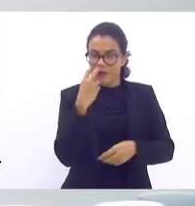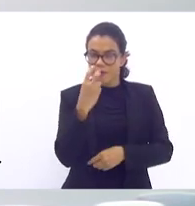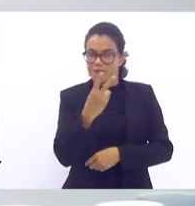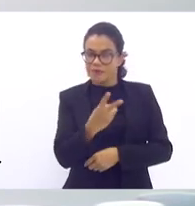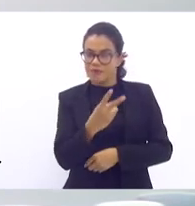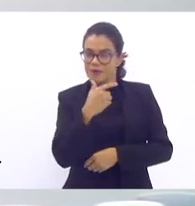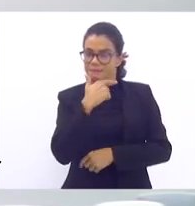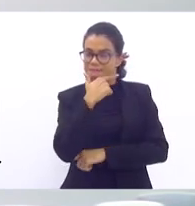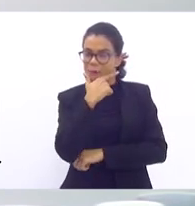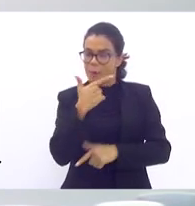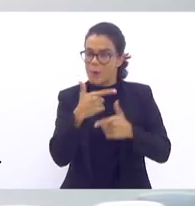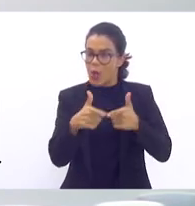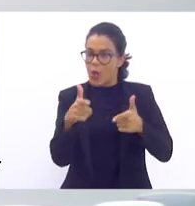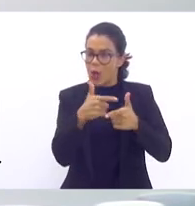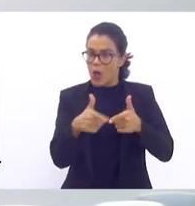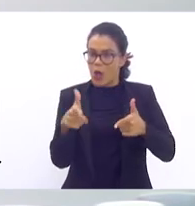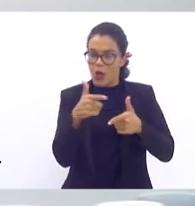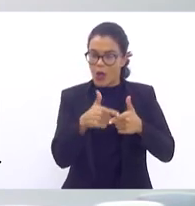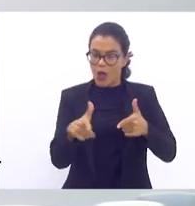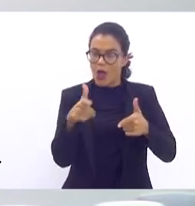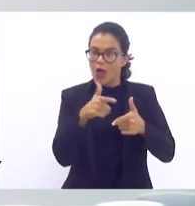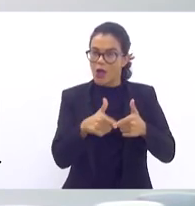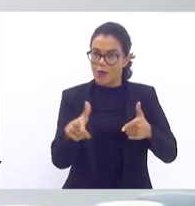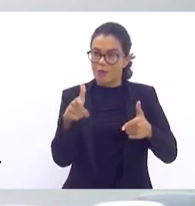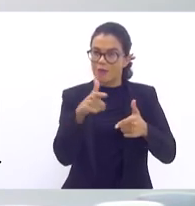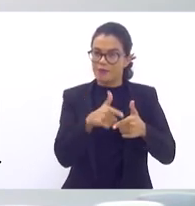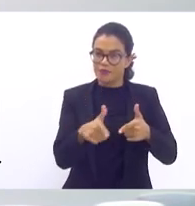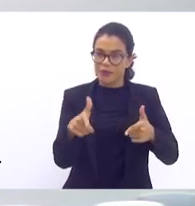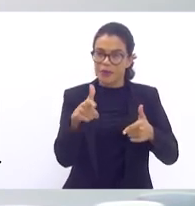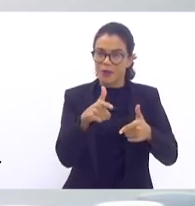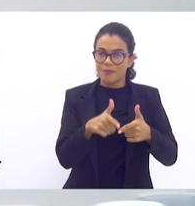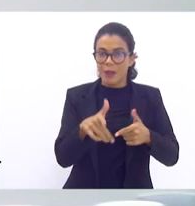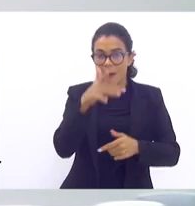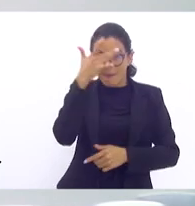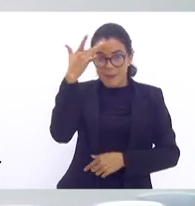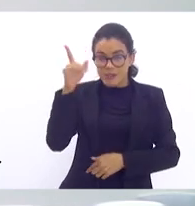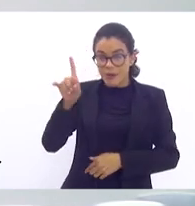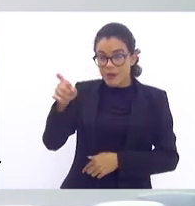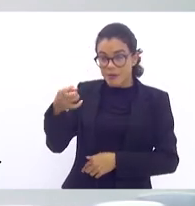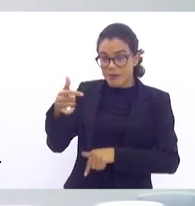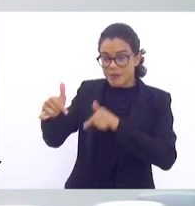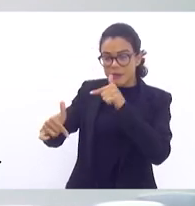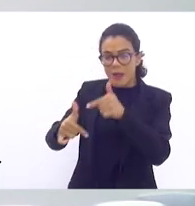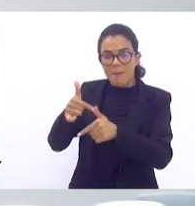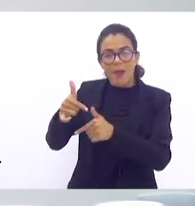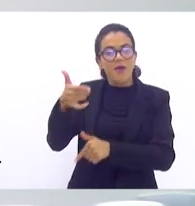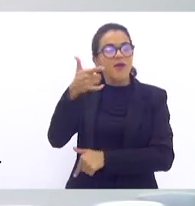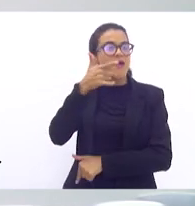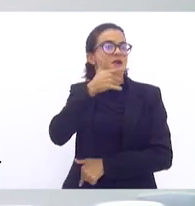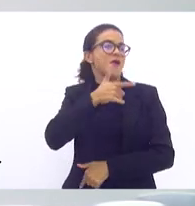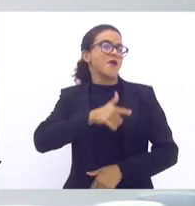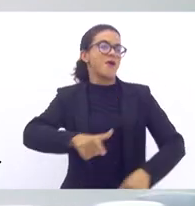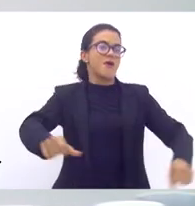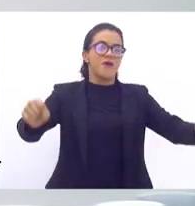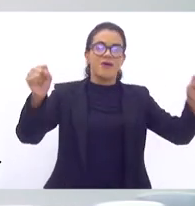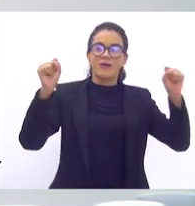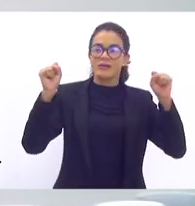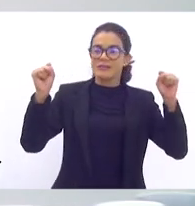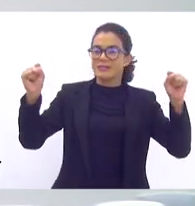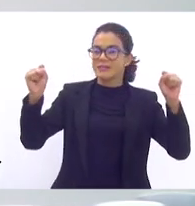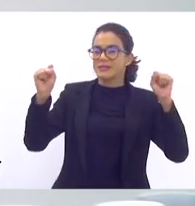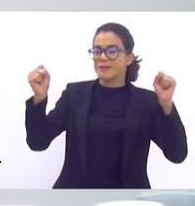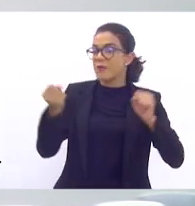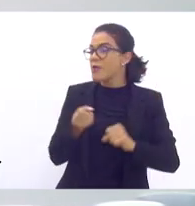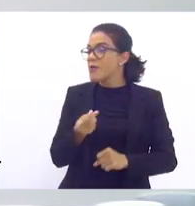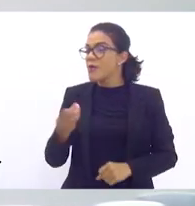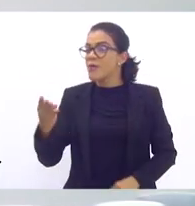colocado e passou aquele jabuti aquele pessoal que trabalhou aquele nome ali falou que conseguimos conseguimos quantos